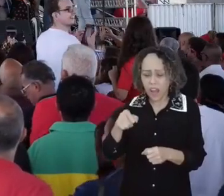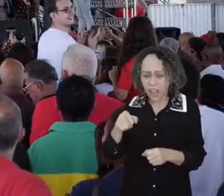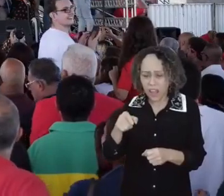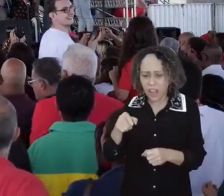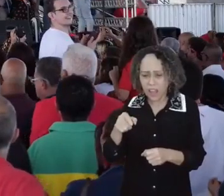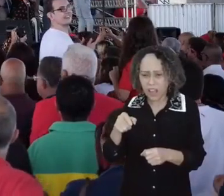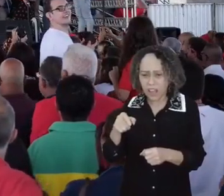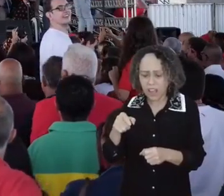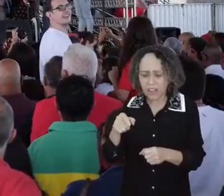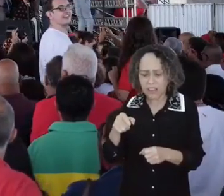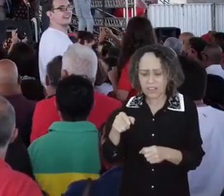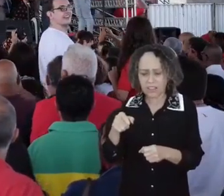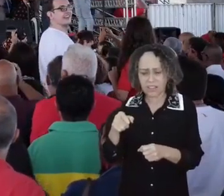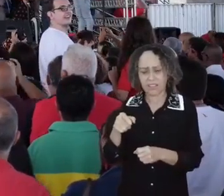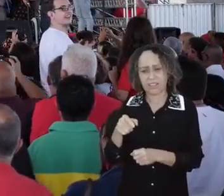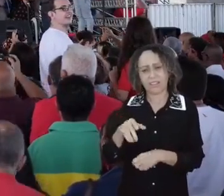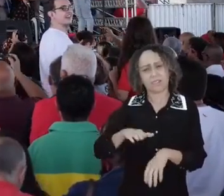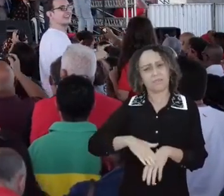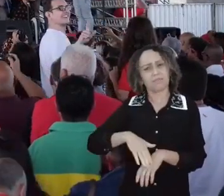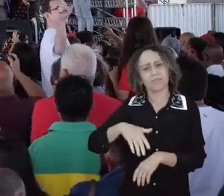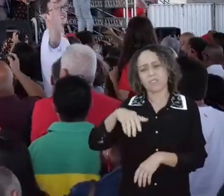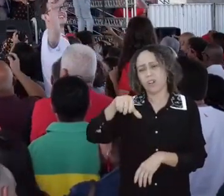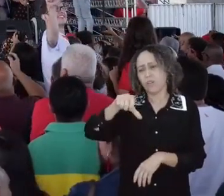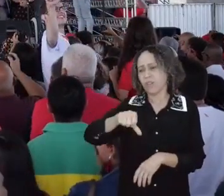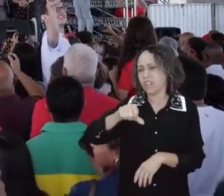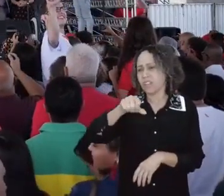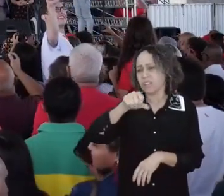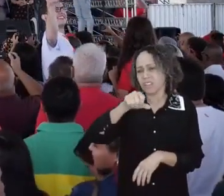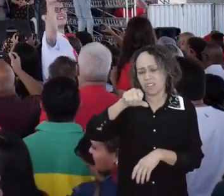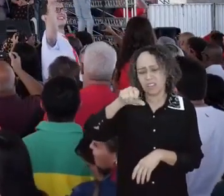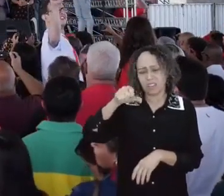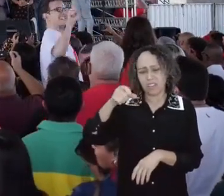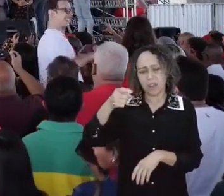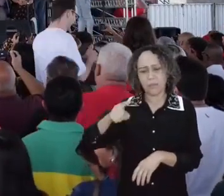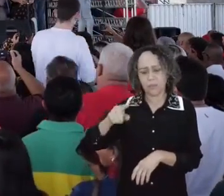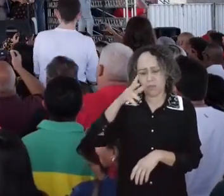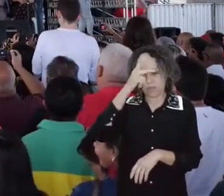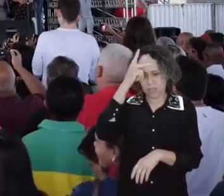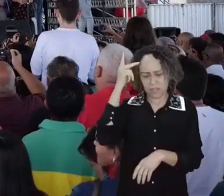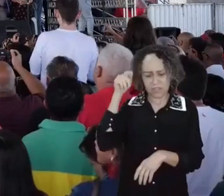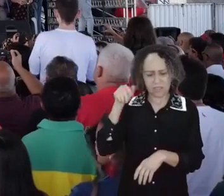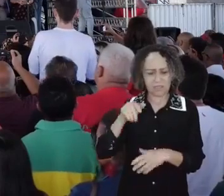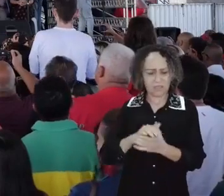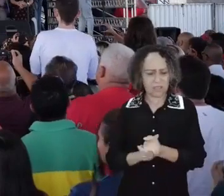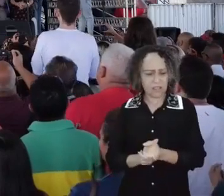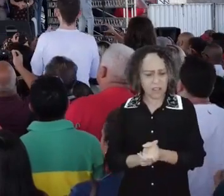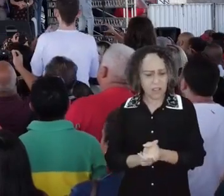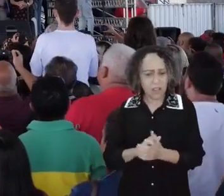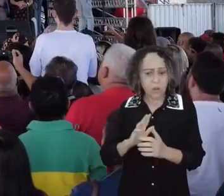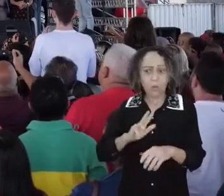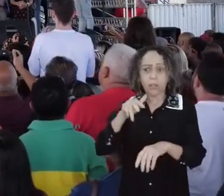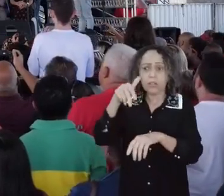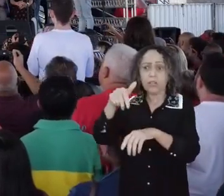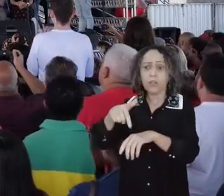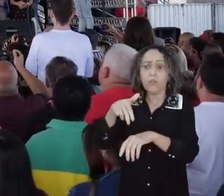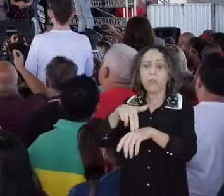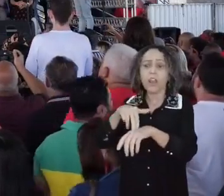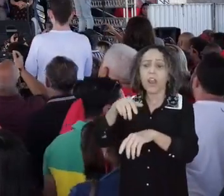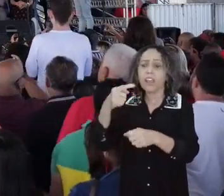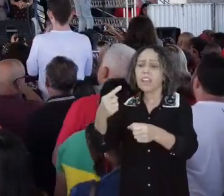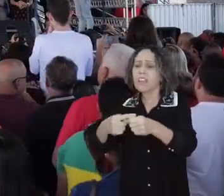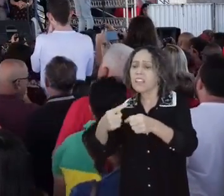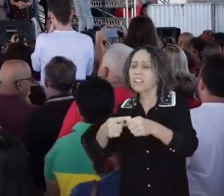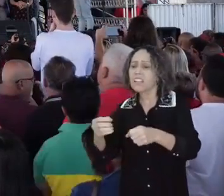saquinho de plástico no pé. Falei, mas o que que é isso? Aí eu perguntei para as mães, por que